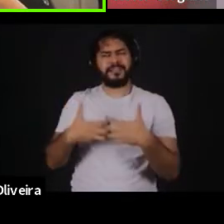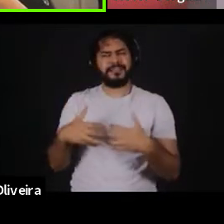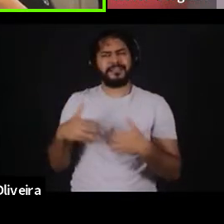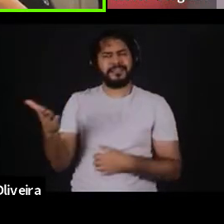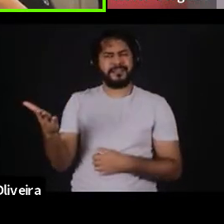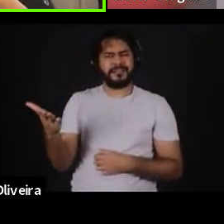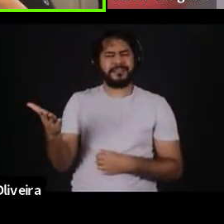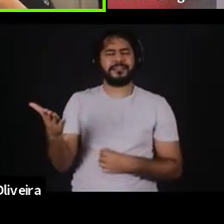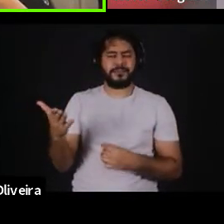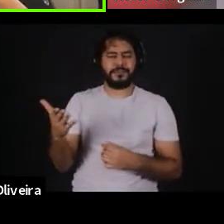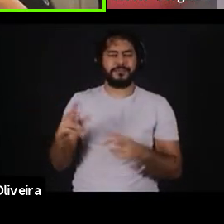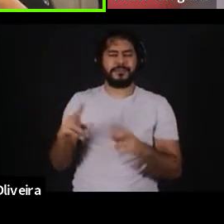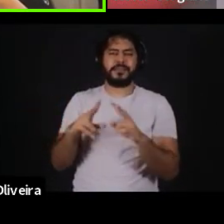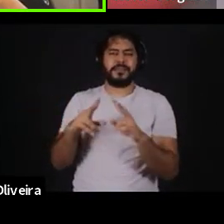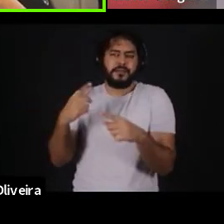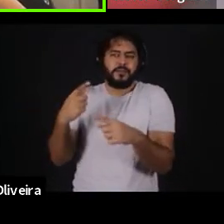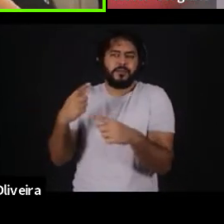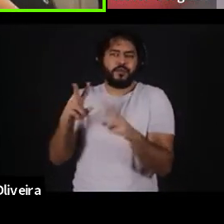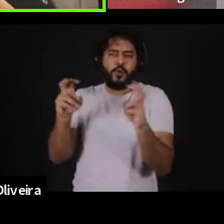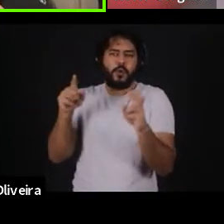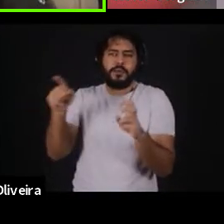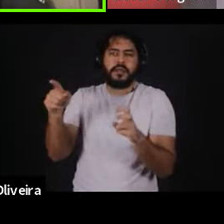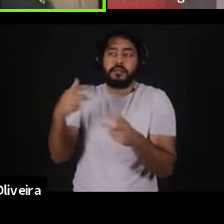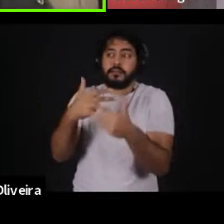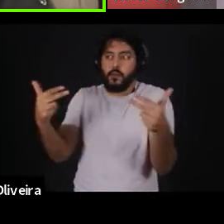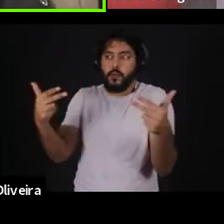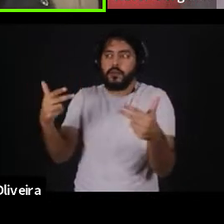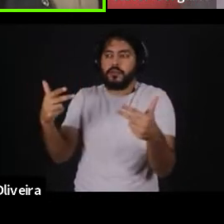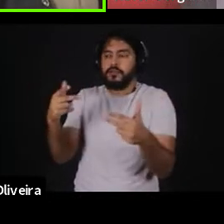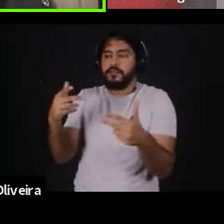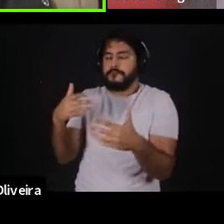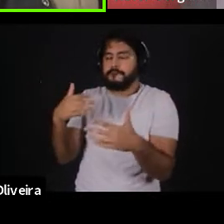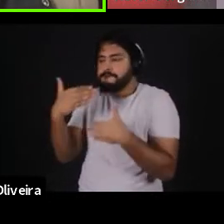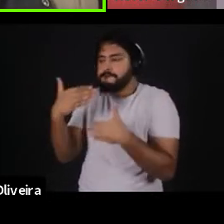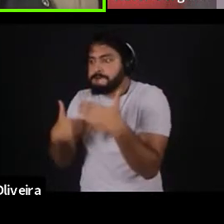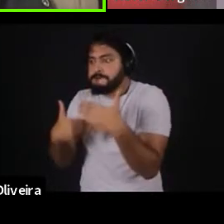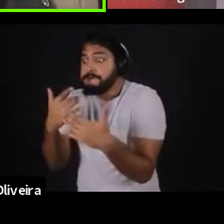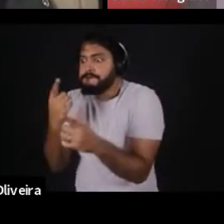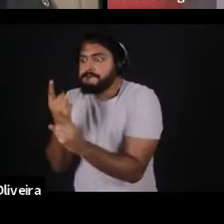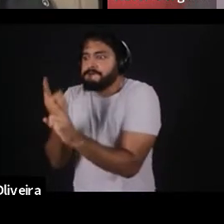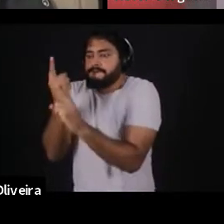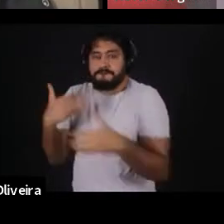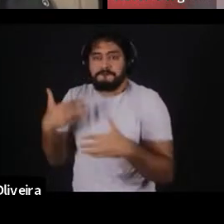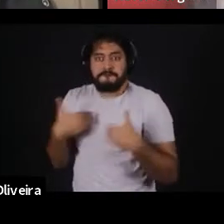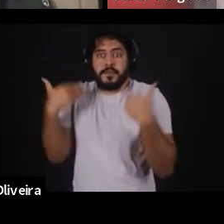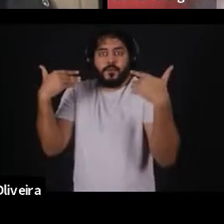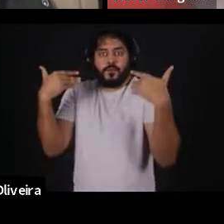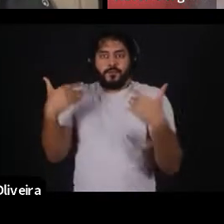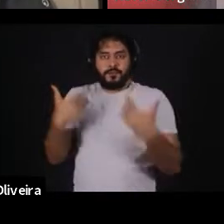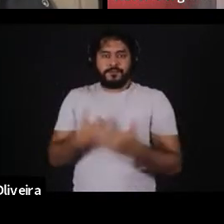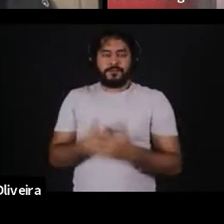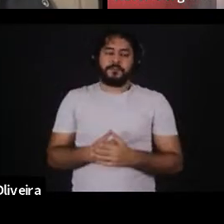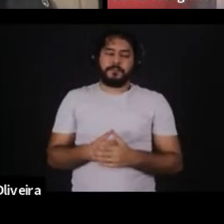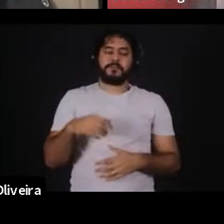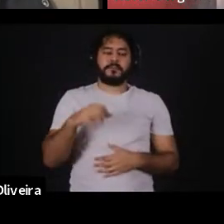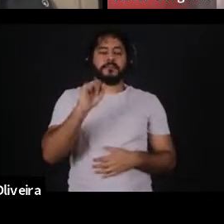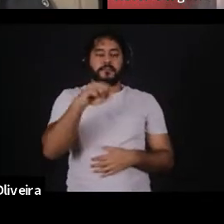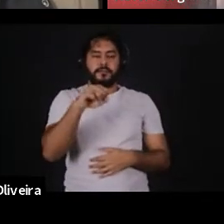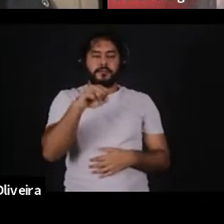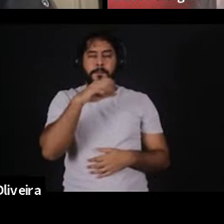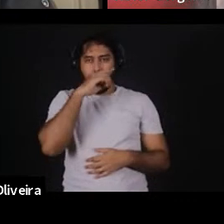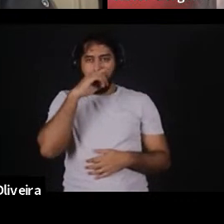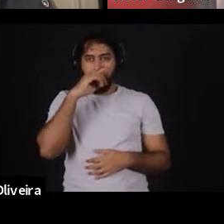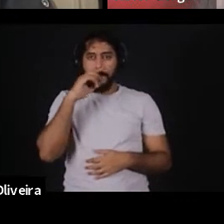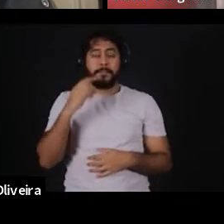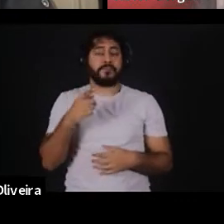de predisposição ao inesperado é essa, dessa abertura? Sim, eu acho que tem uma coisa que